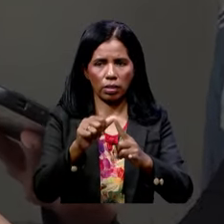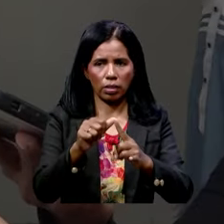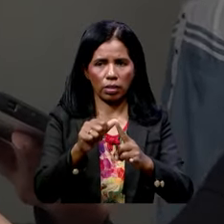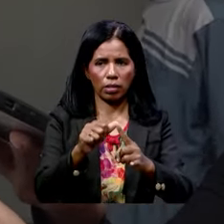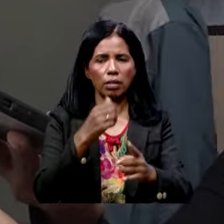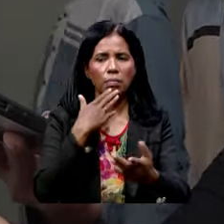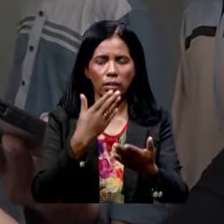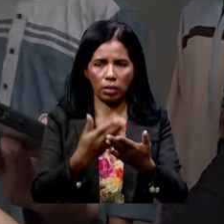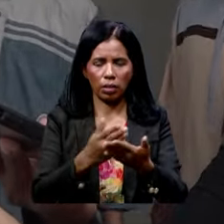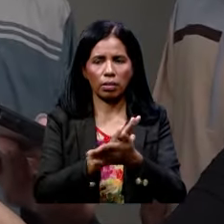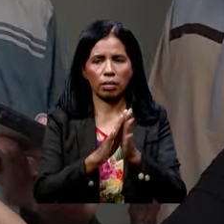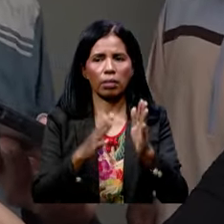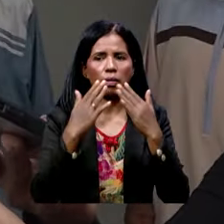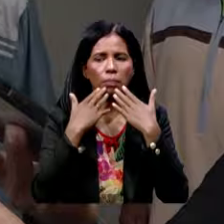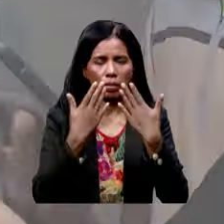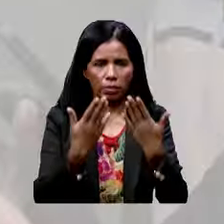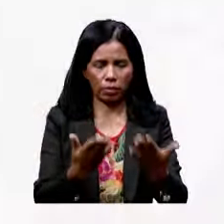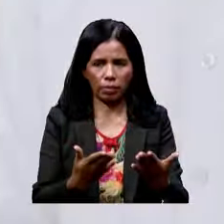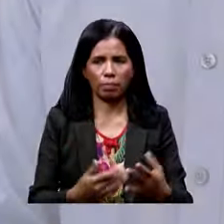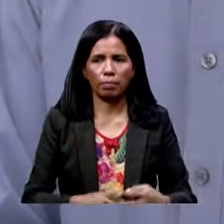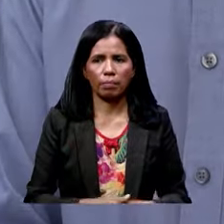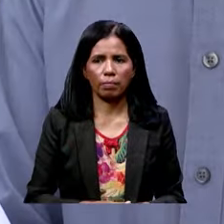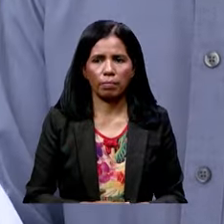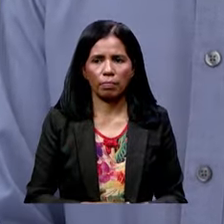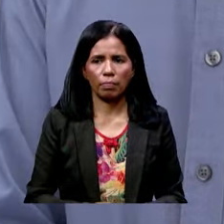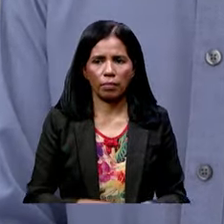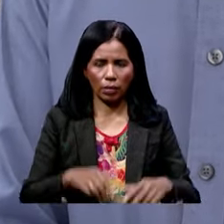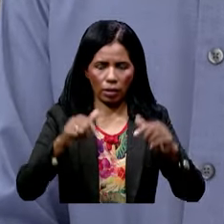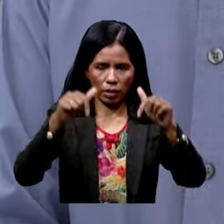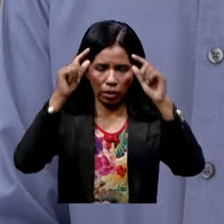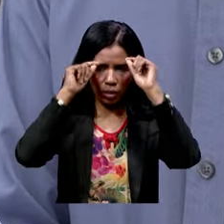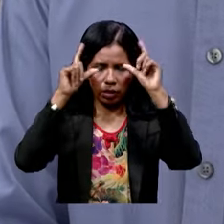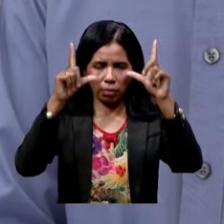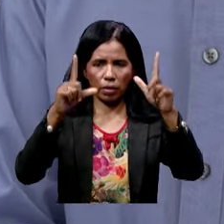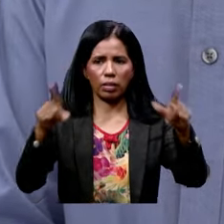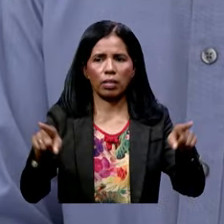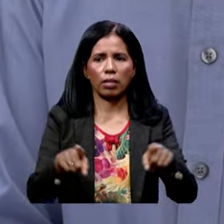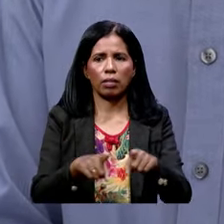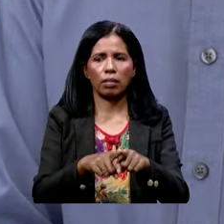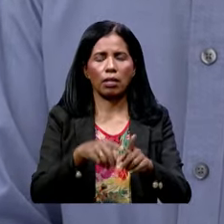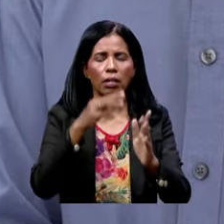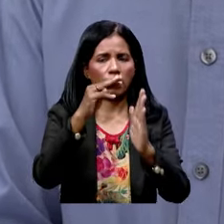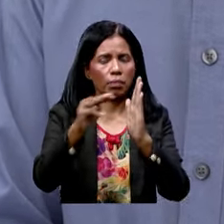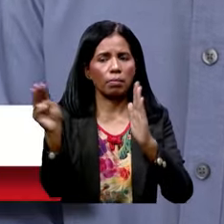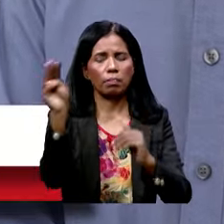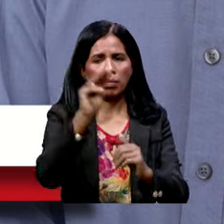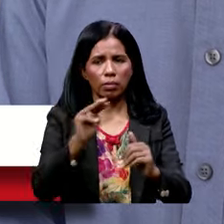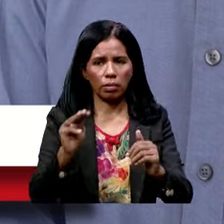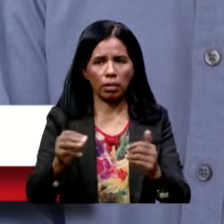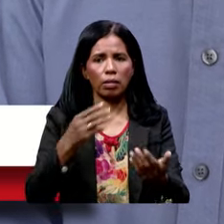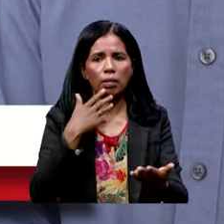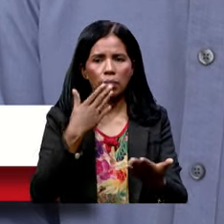povo. Muito obrigado, e boas festas. Iha Timor Leste, ne modelo toleransia ida